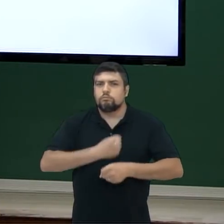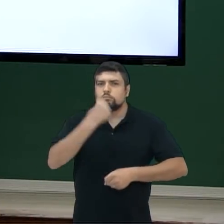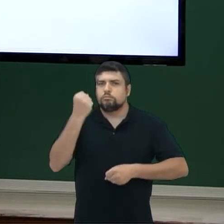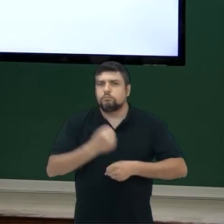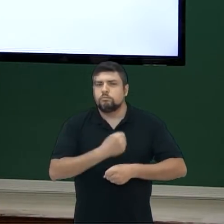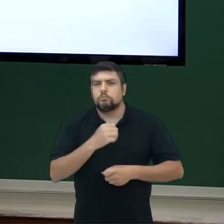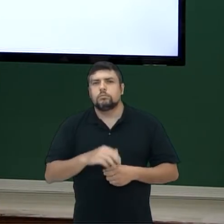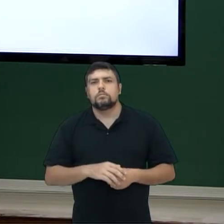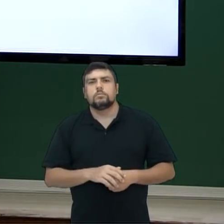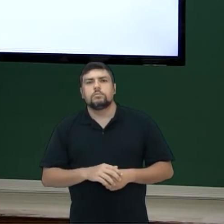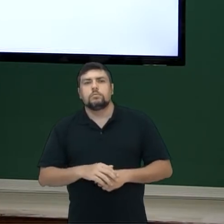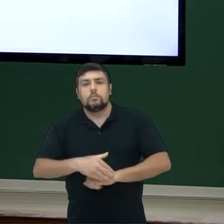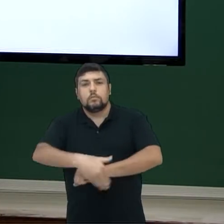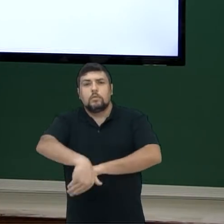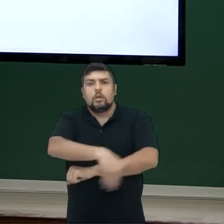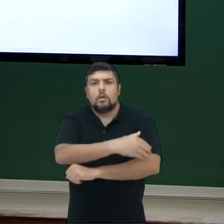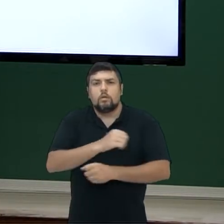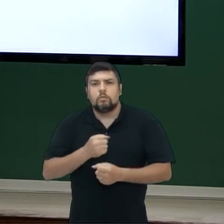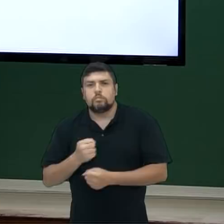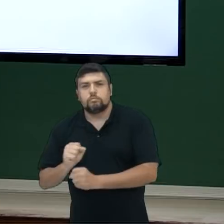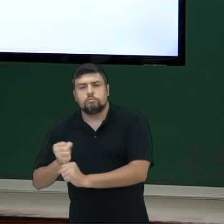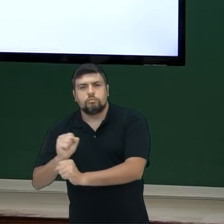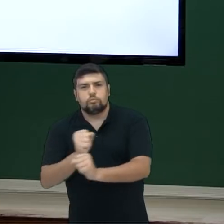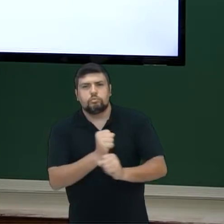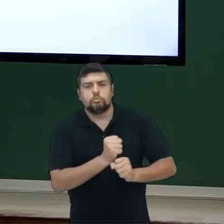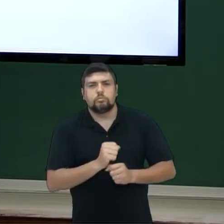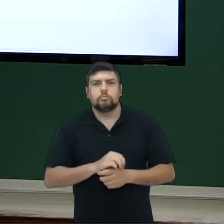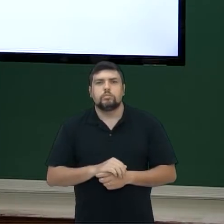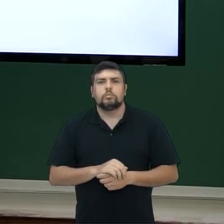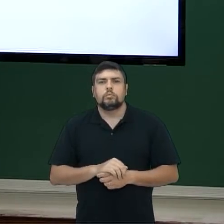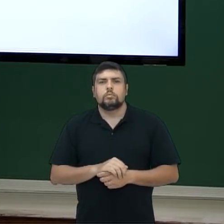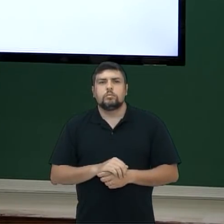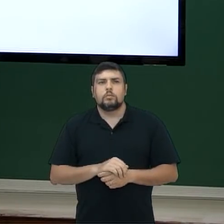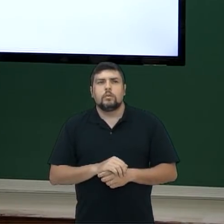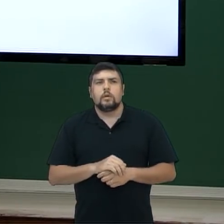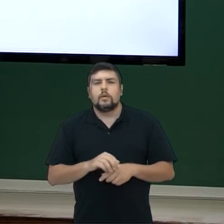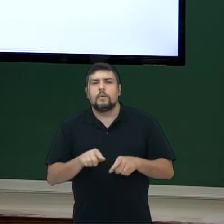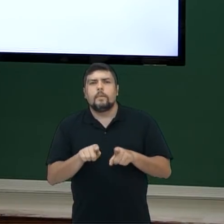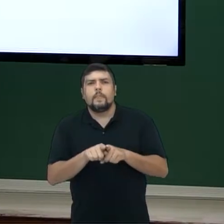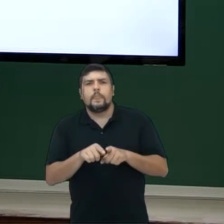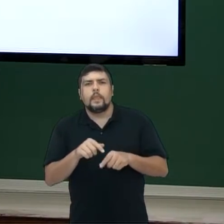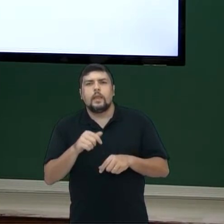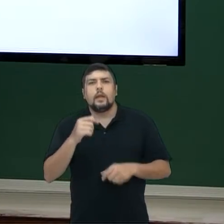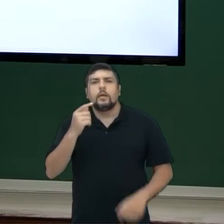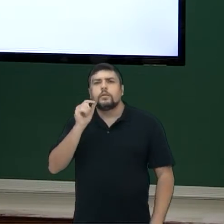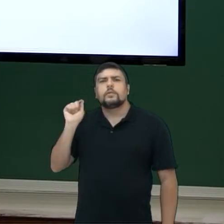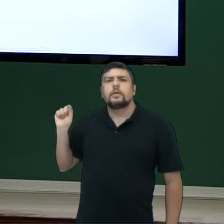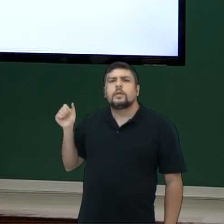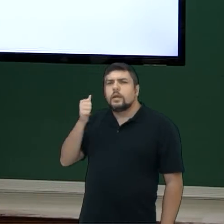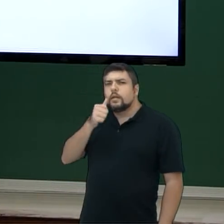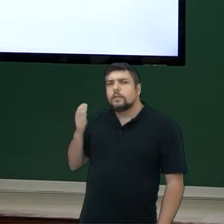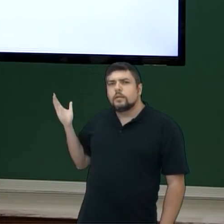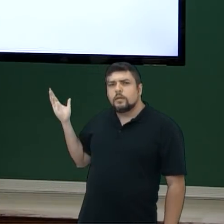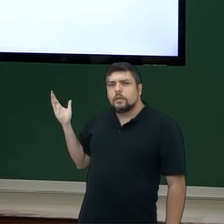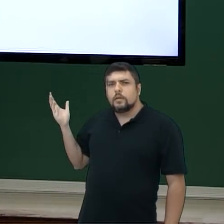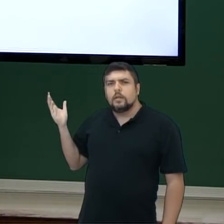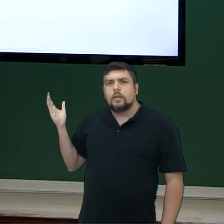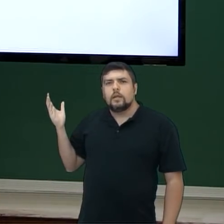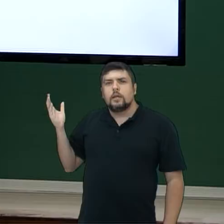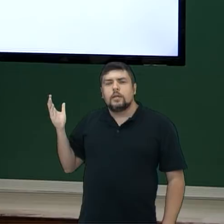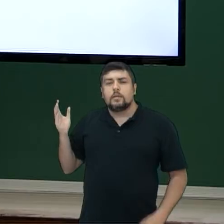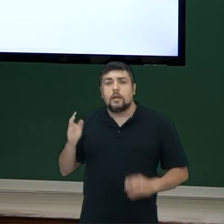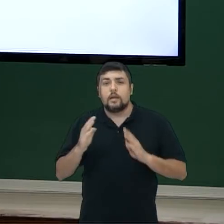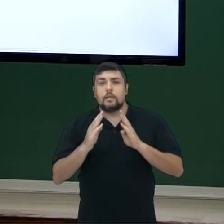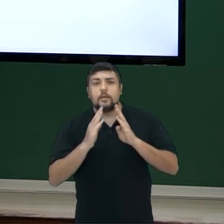limpador de rua, o nosso gari. E olha ali, ó, é uma centopeia, uma não, quem é? A dona de casa, né? A mãe, que